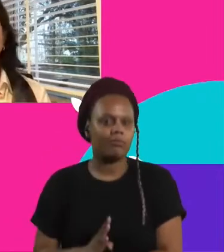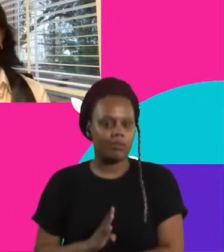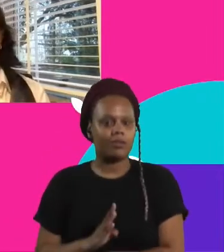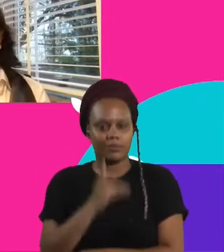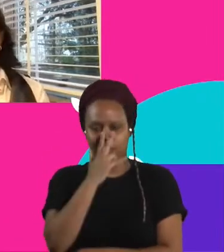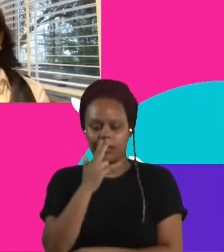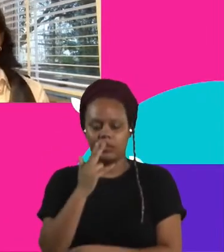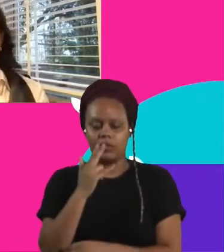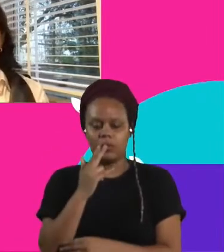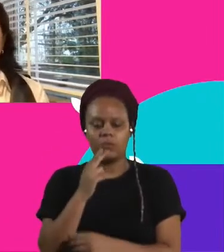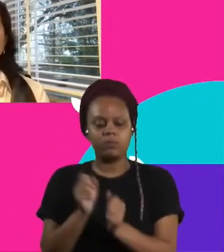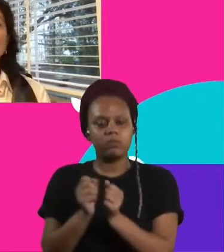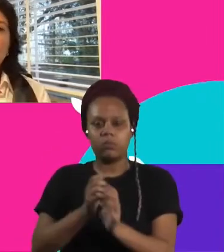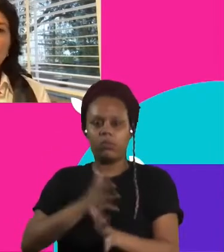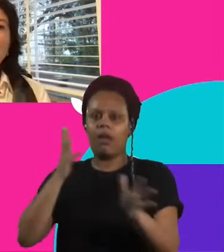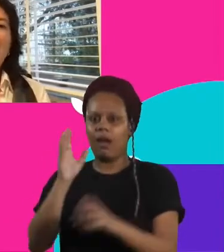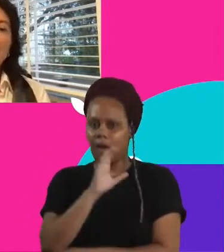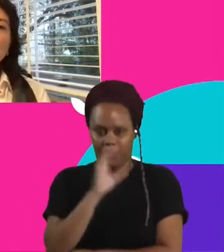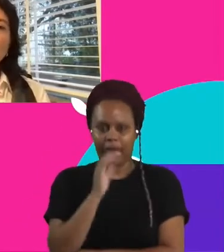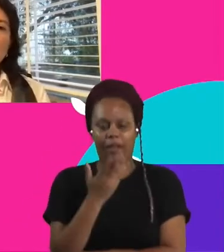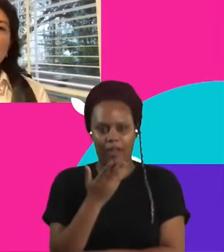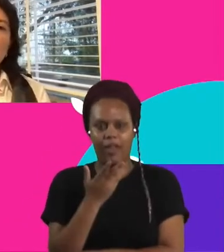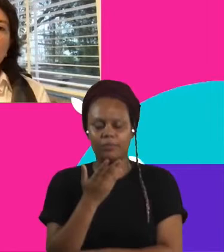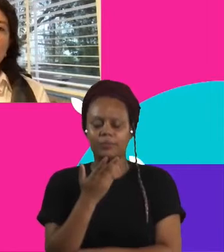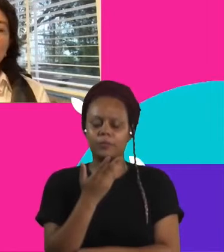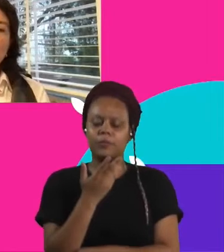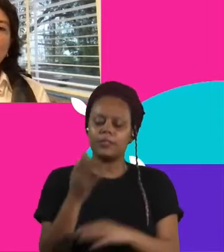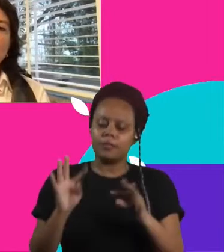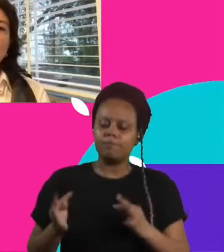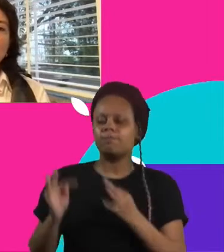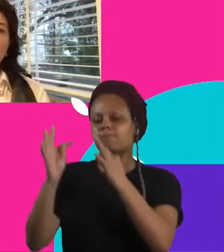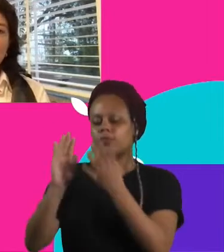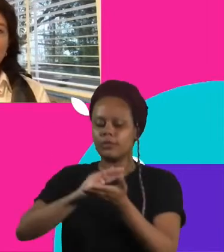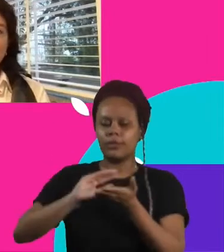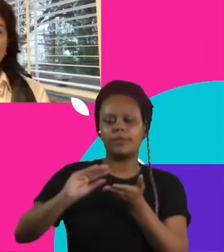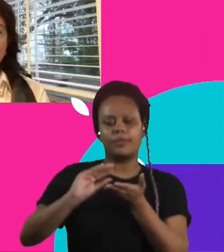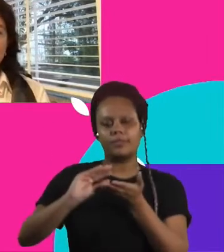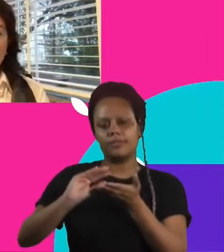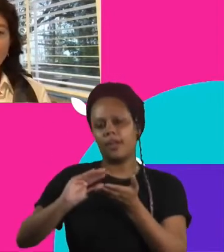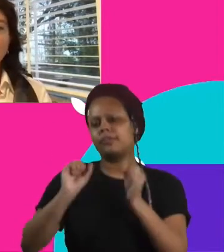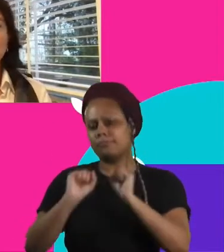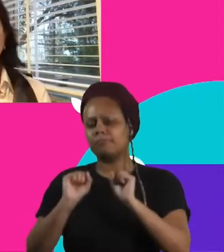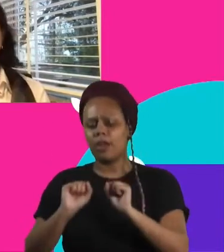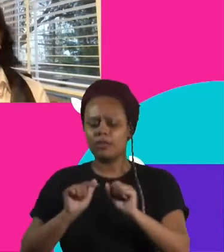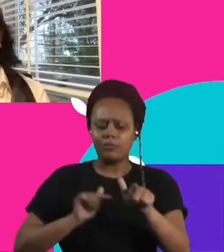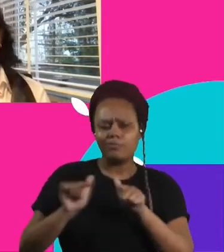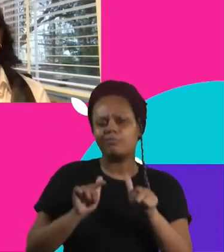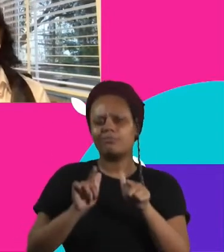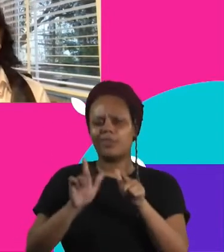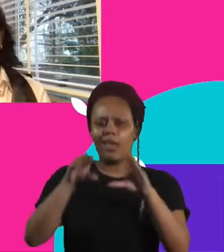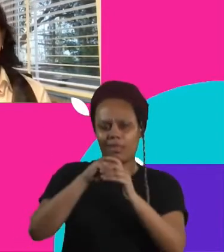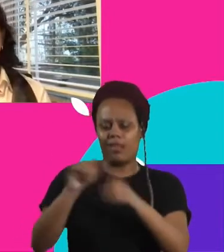esse processo de como a tecnologia e dados podem ser trabalhados aí dentro da gestão pública